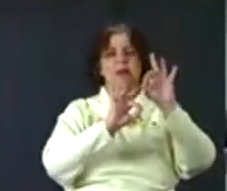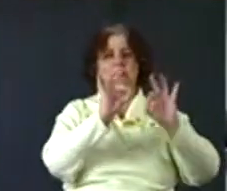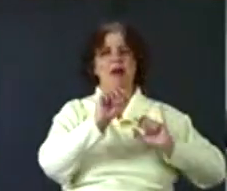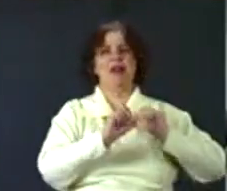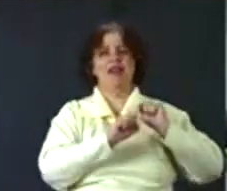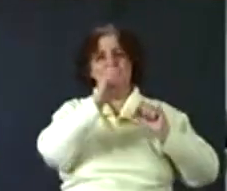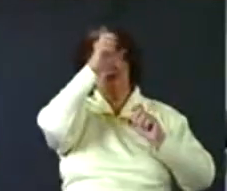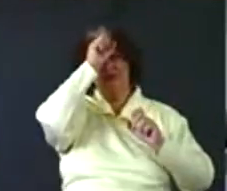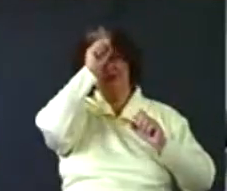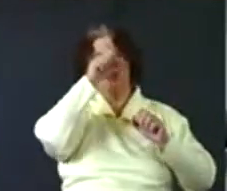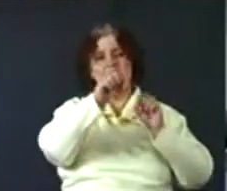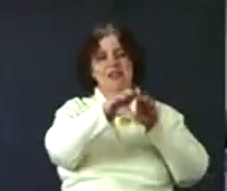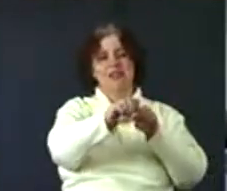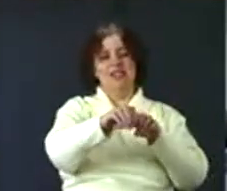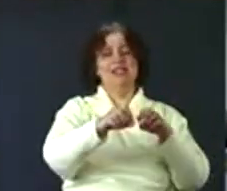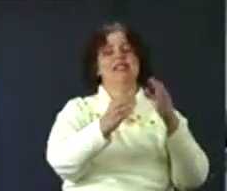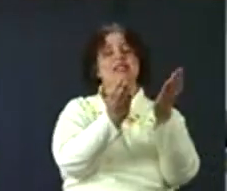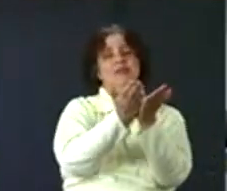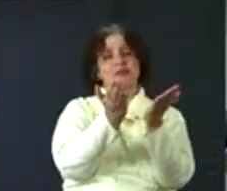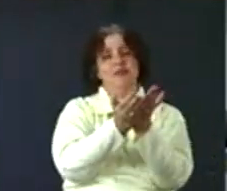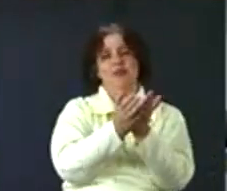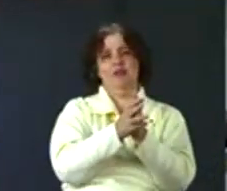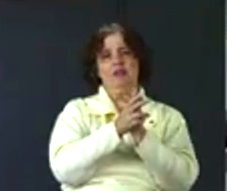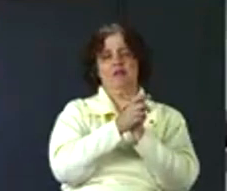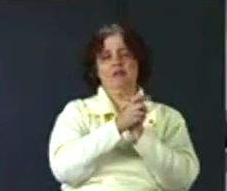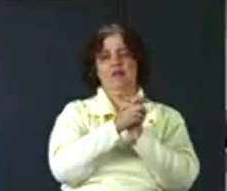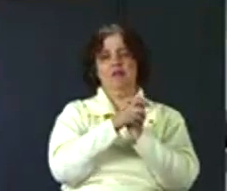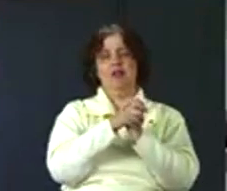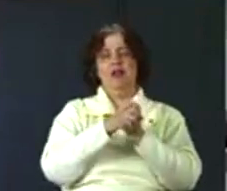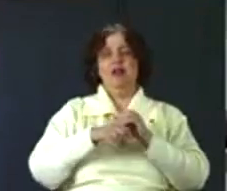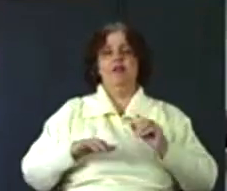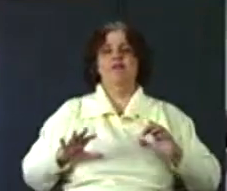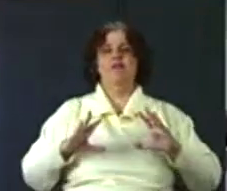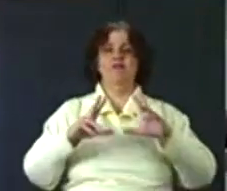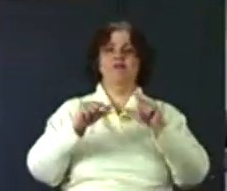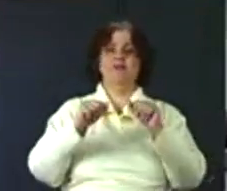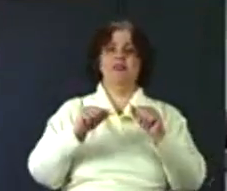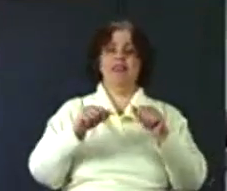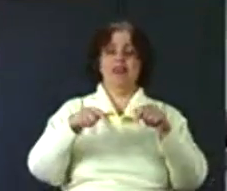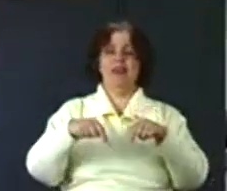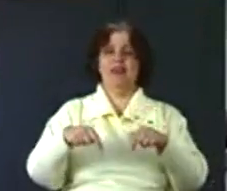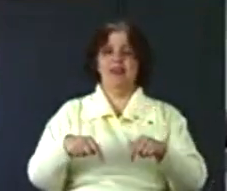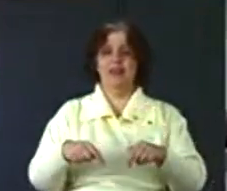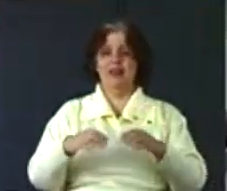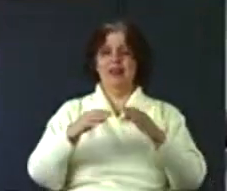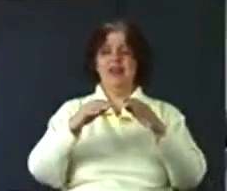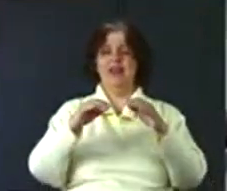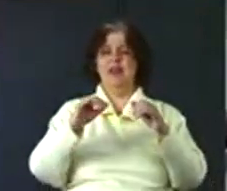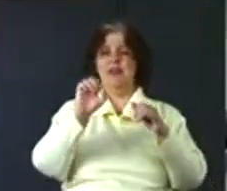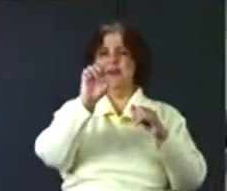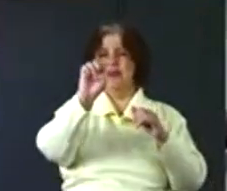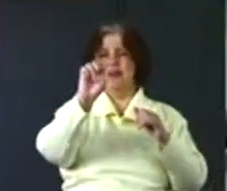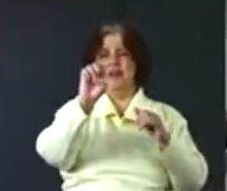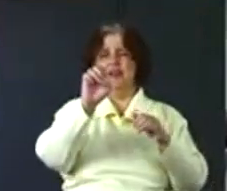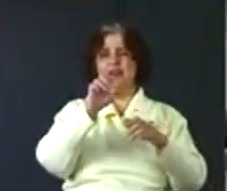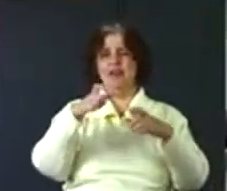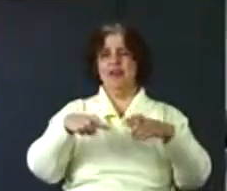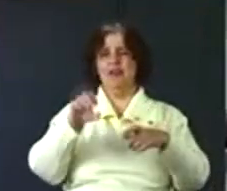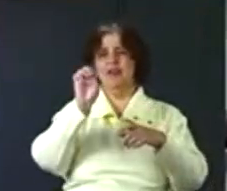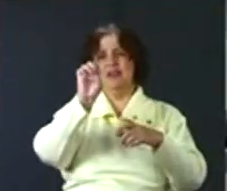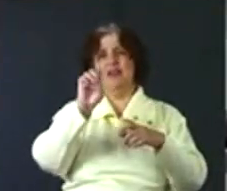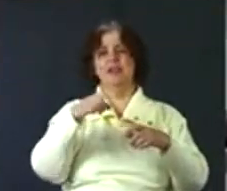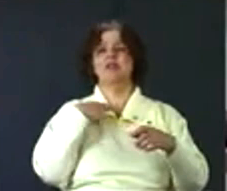Jesus destacou. Mas aqui em Esmirna, no meio de tanta tribulação, no meio de tanta dor, o Senhor tem os seus